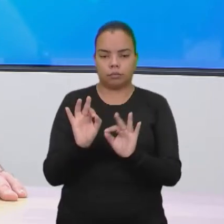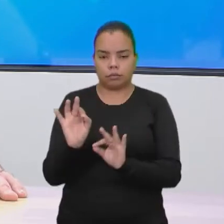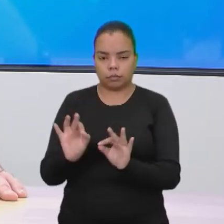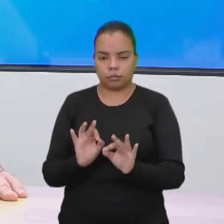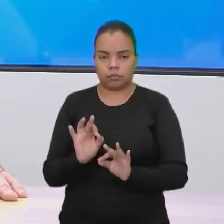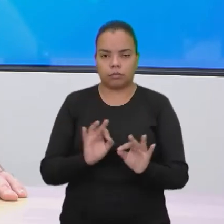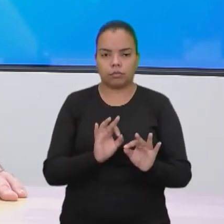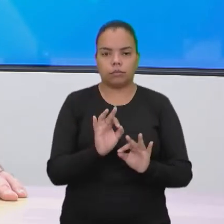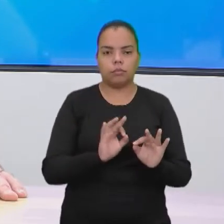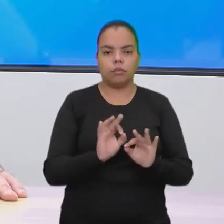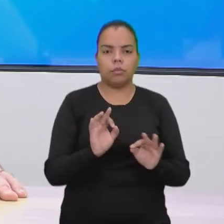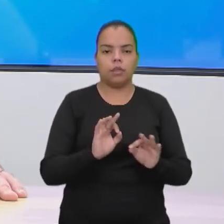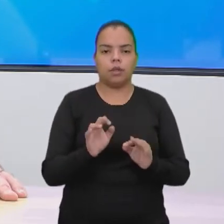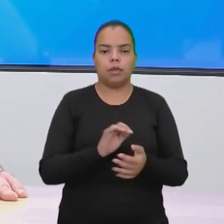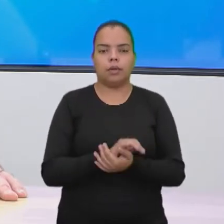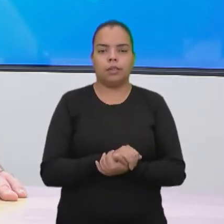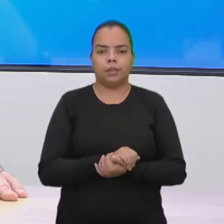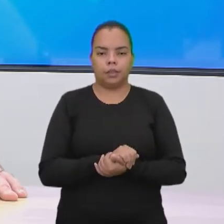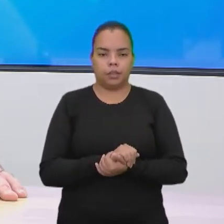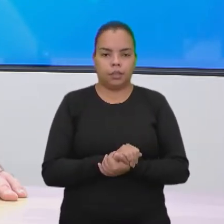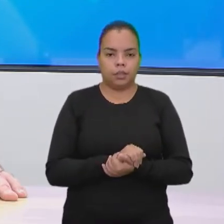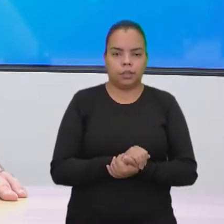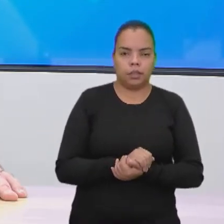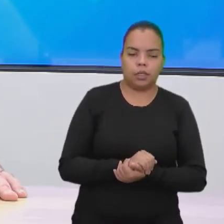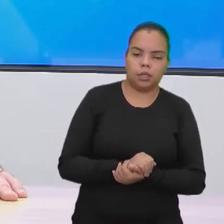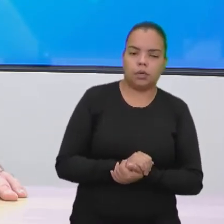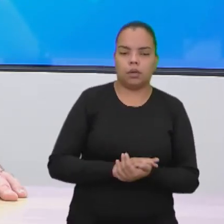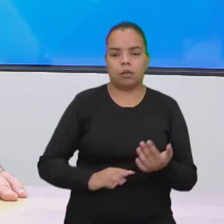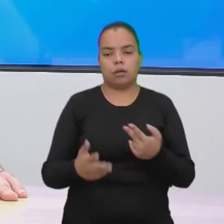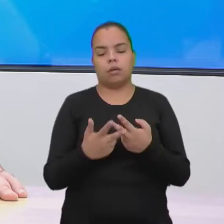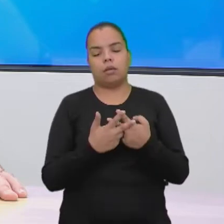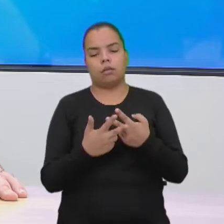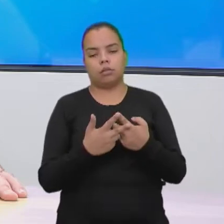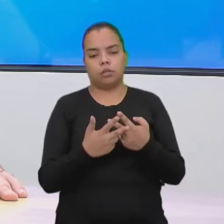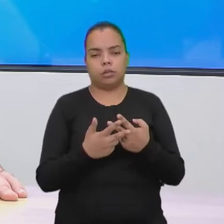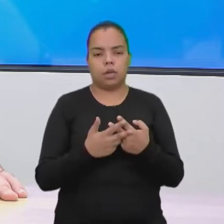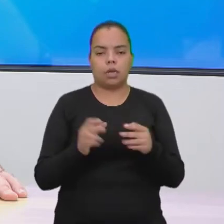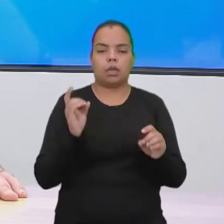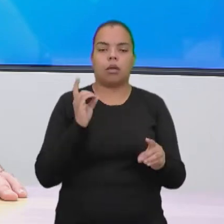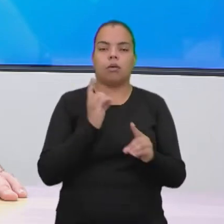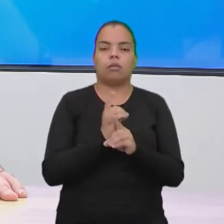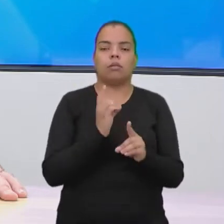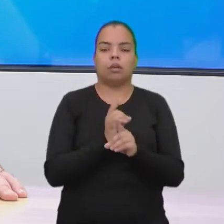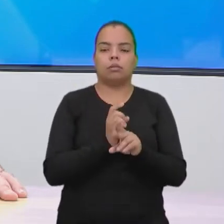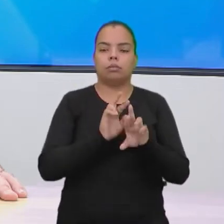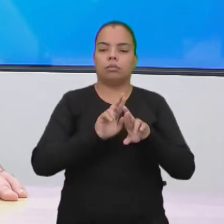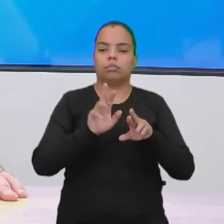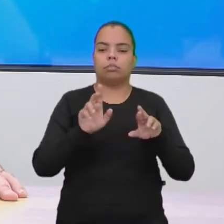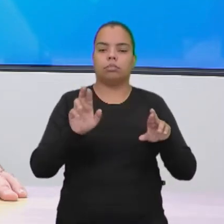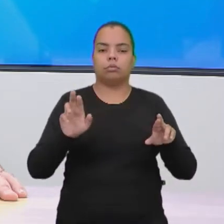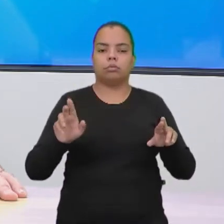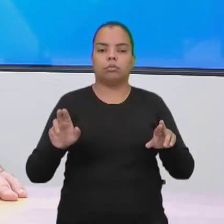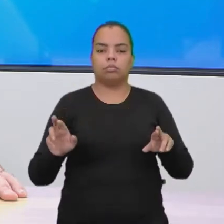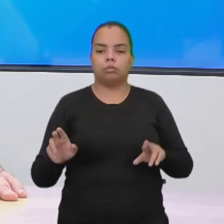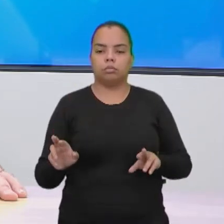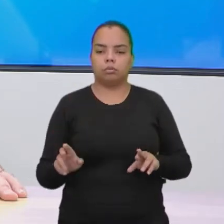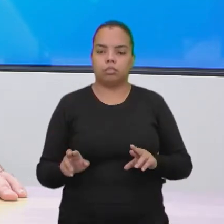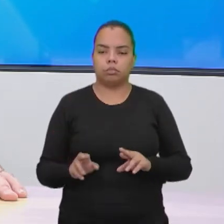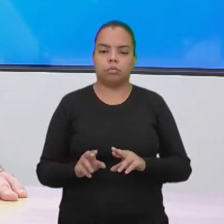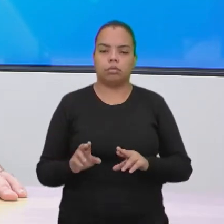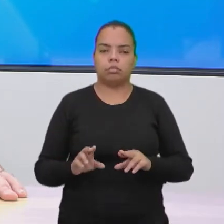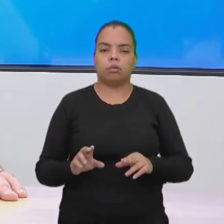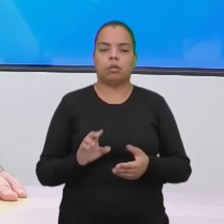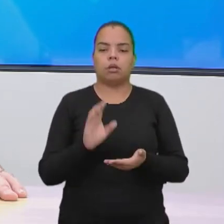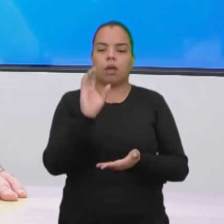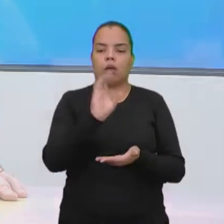aprofundamento, aí, hashtag quem divide multiplica, da mesma forma das habilidades aí do currículo paulista. Está